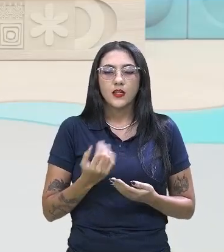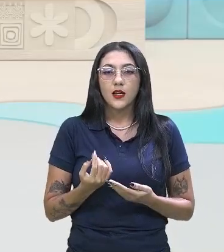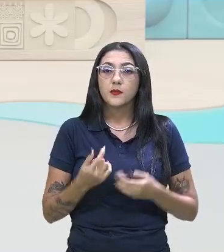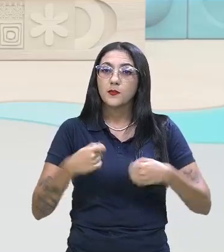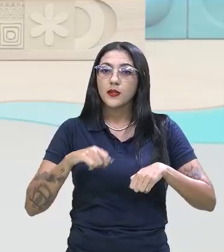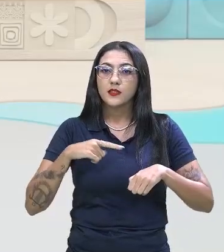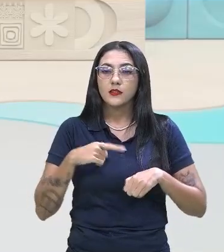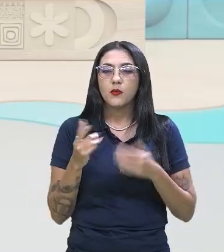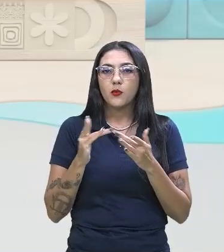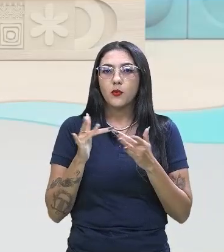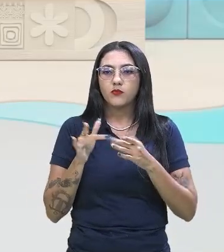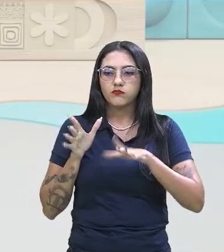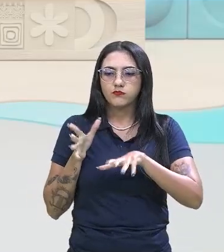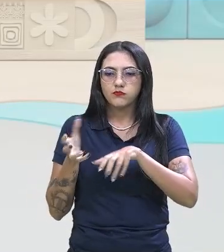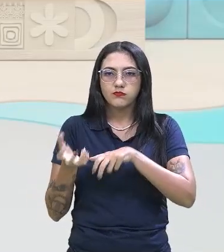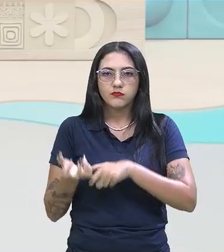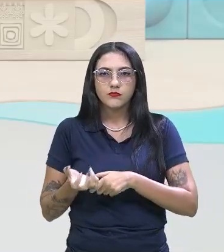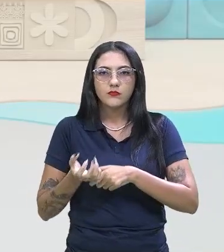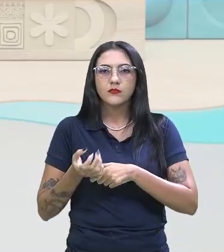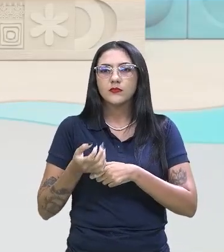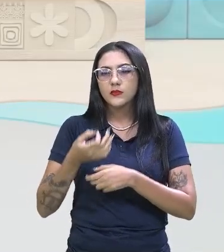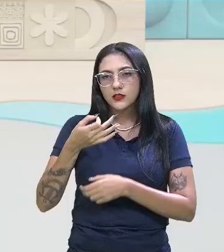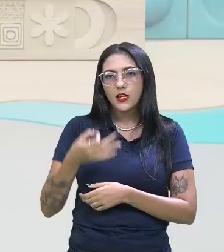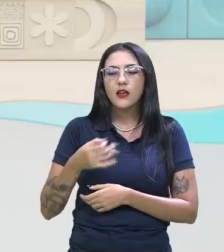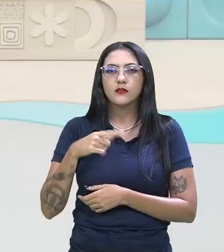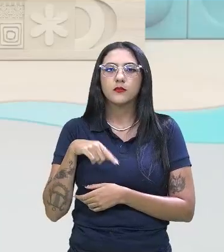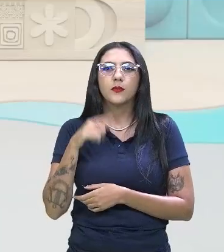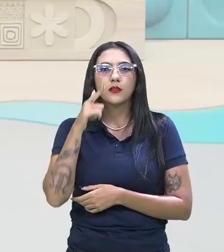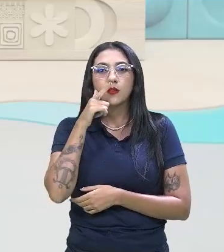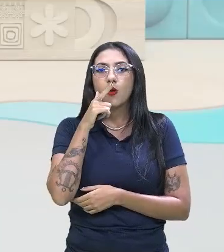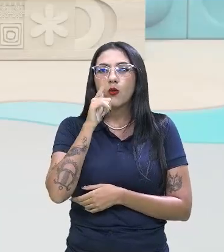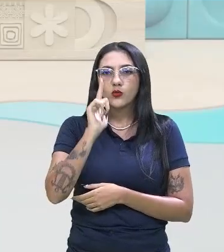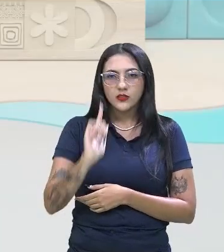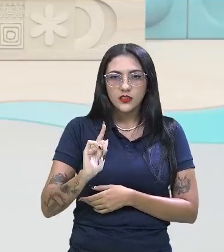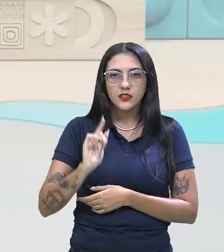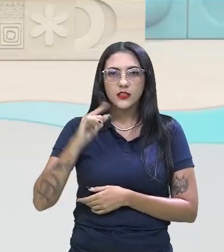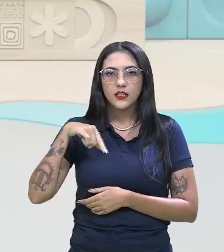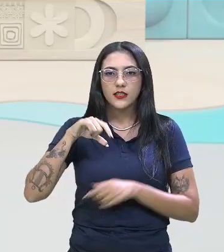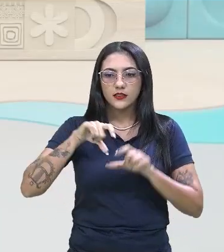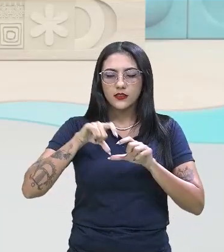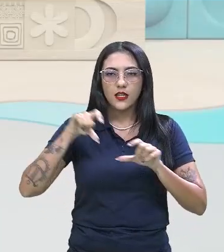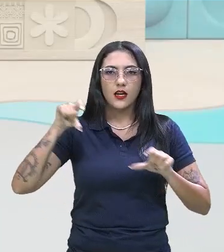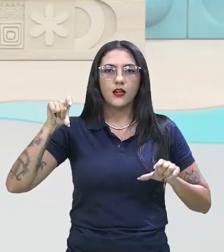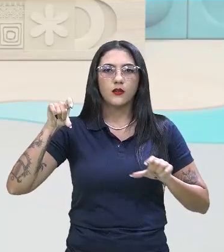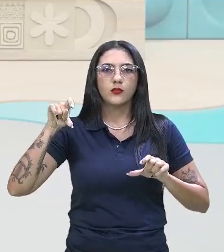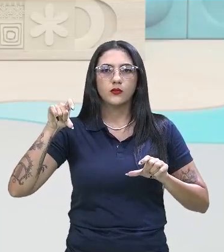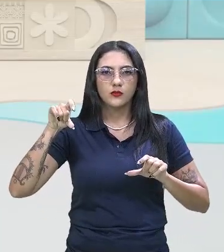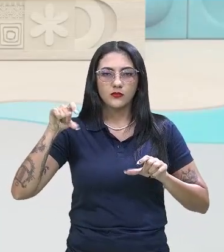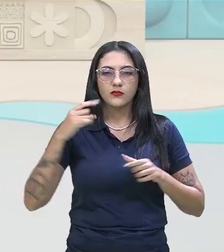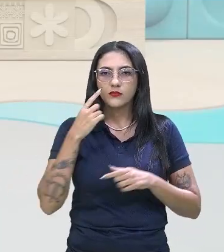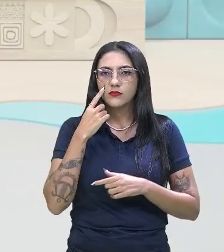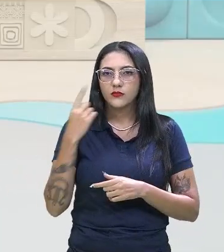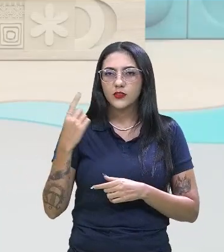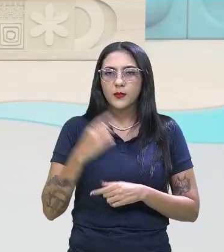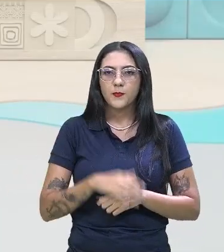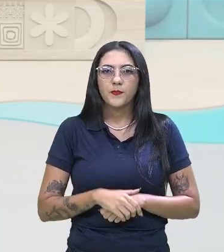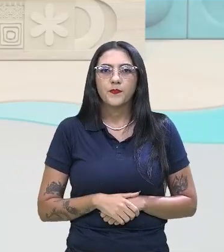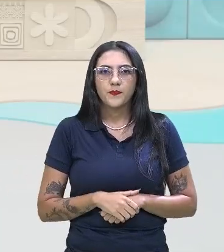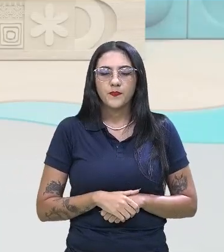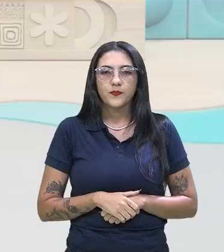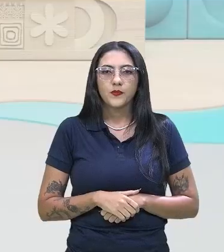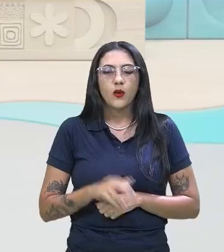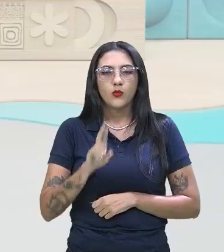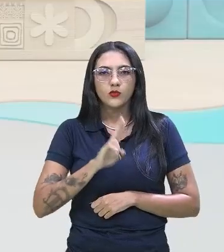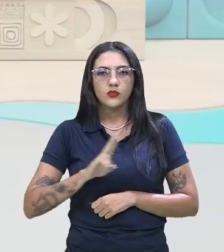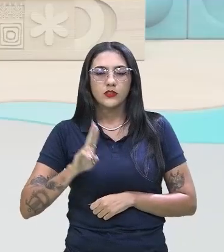correta, né? Como é que é essa empunhadura? É a forma de agarrar o taco. A grande maioria das vezes é realizada com a mão